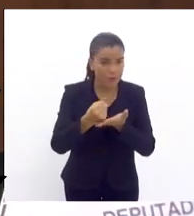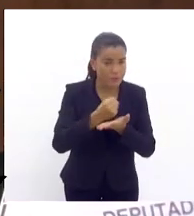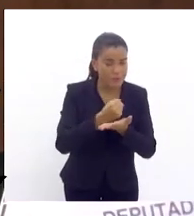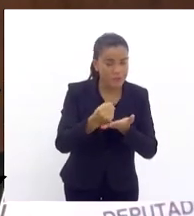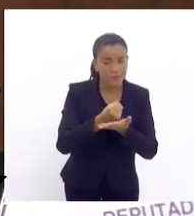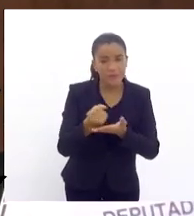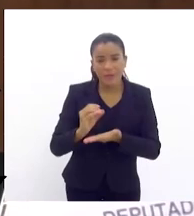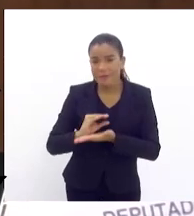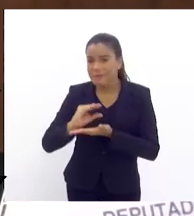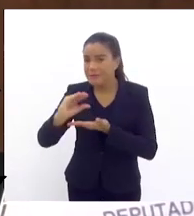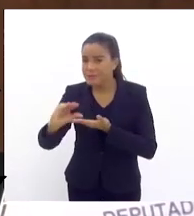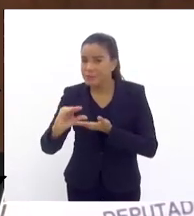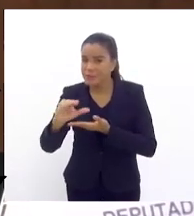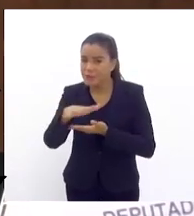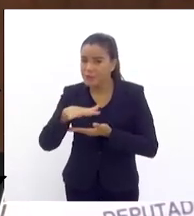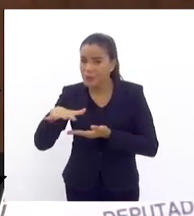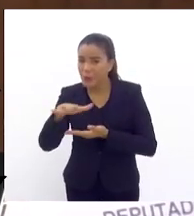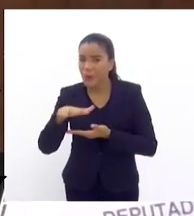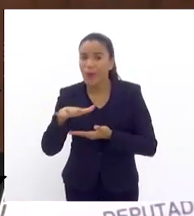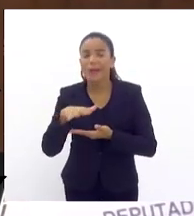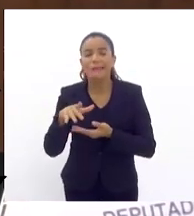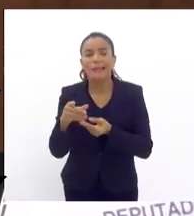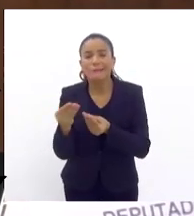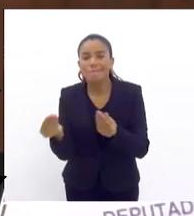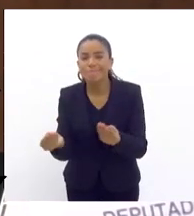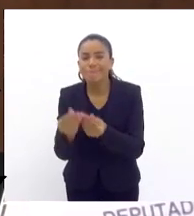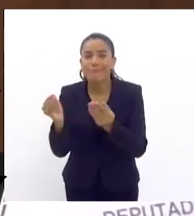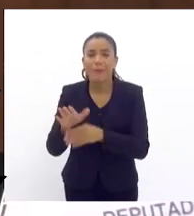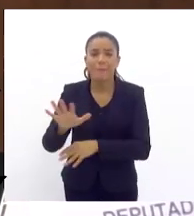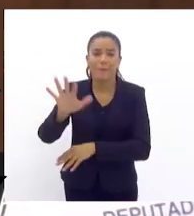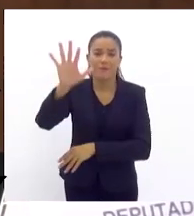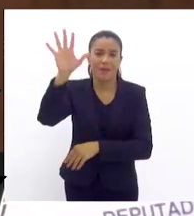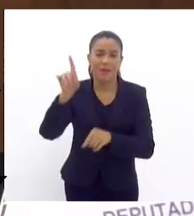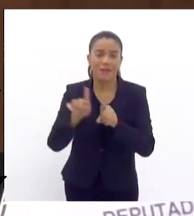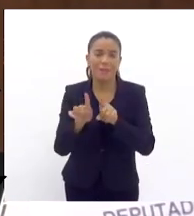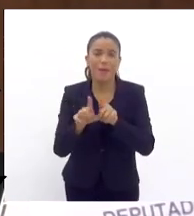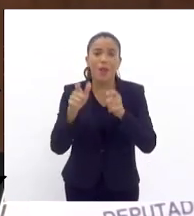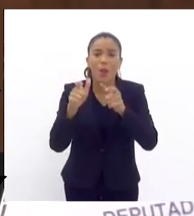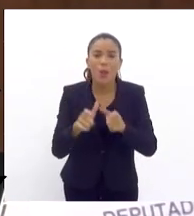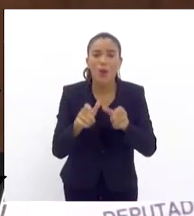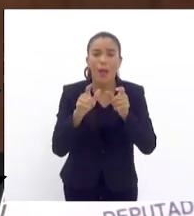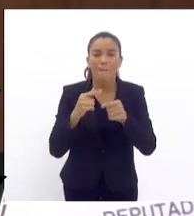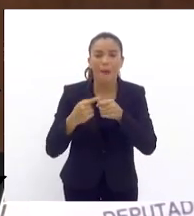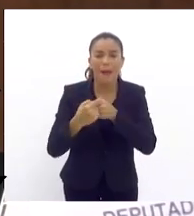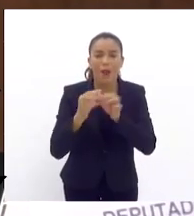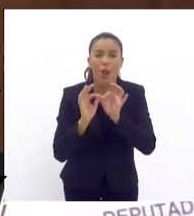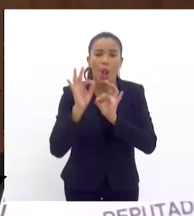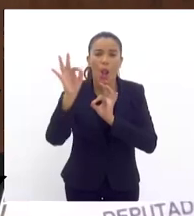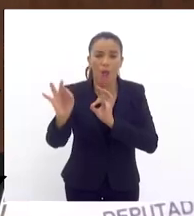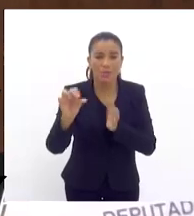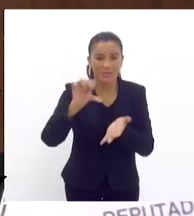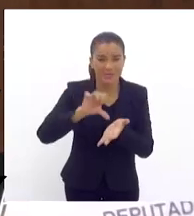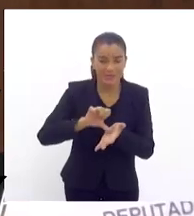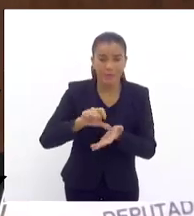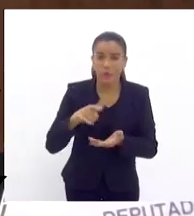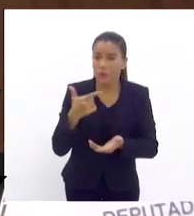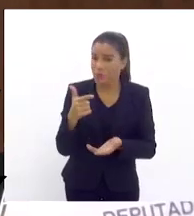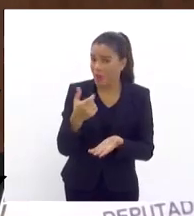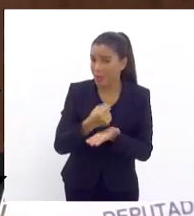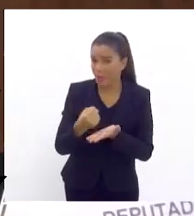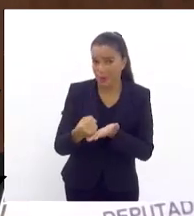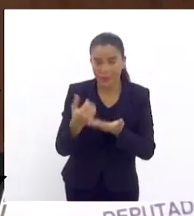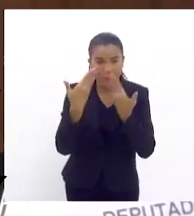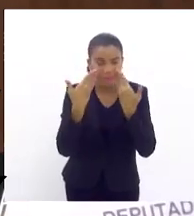nos territórios que têm maior déficit de saneamento, que são favelas e periferias. Porque isso não está claro, isso não está no contrato, não está